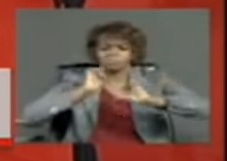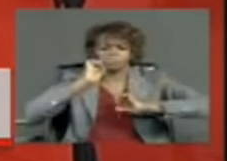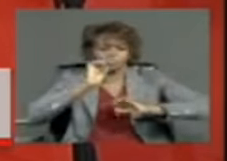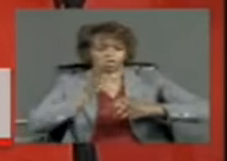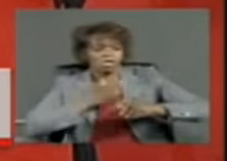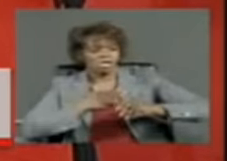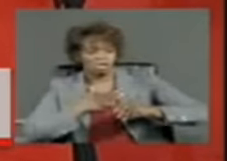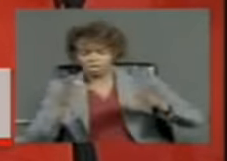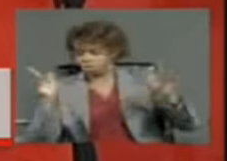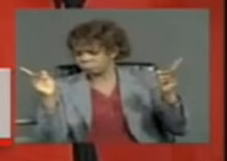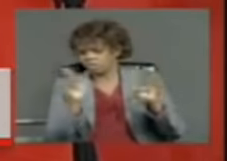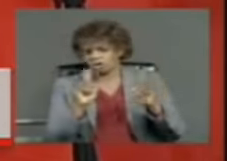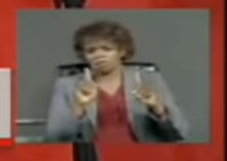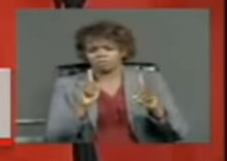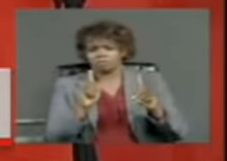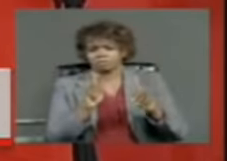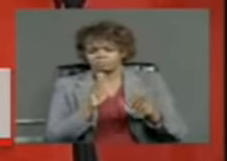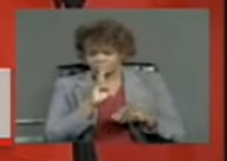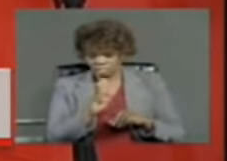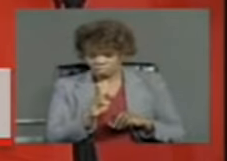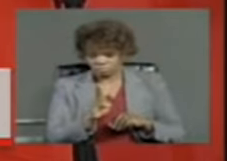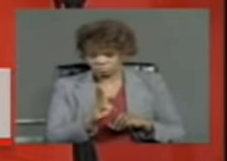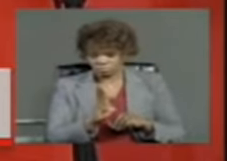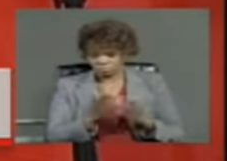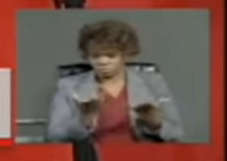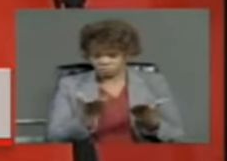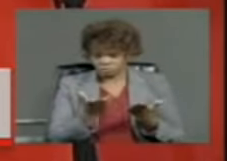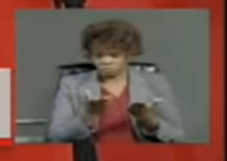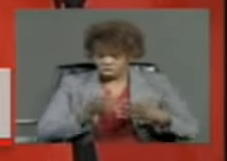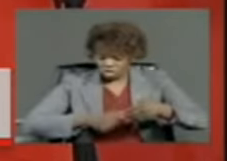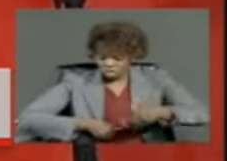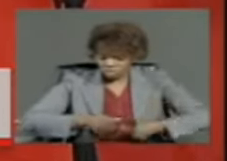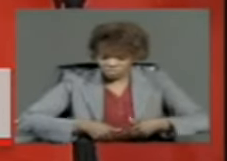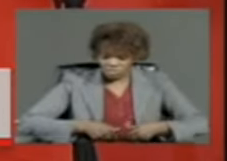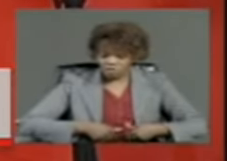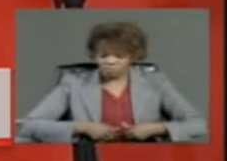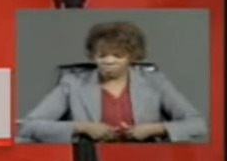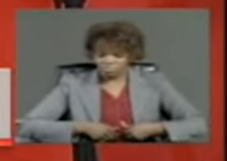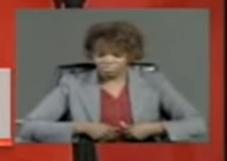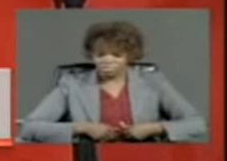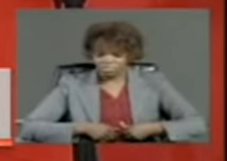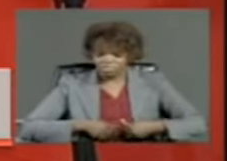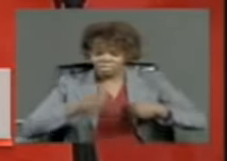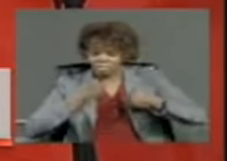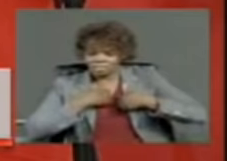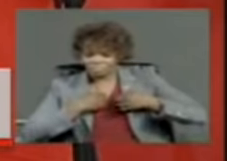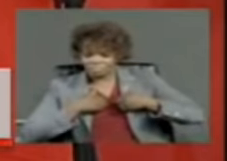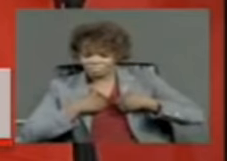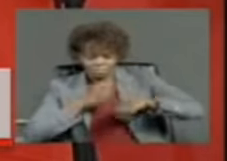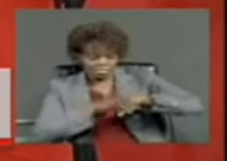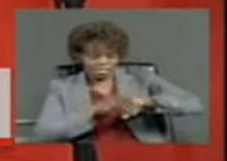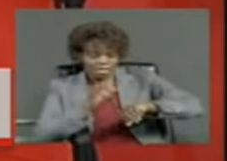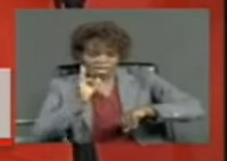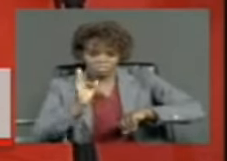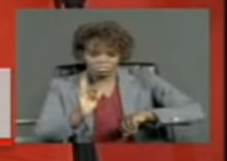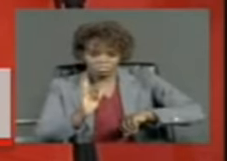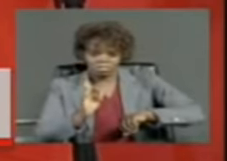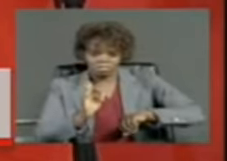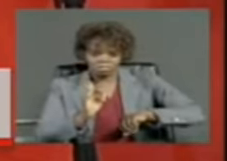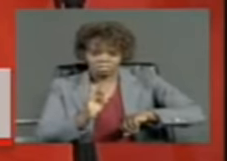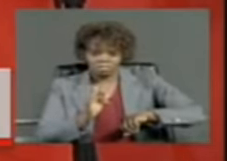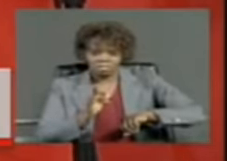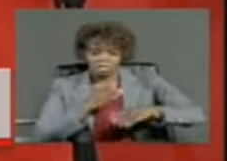É ou não é? Vamos lá ser sinceros. Sexta para sábado, vocês estavam todos na festa.